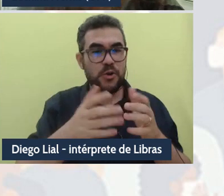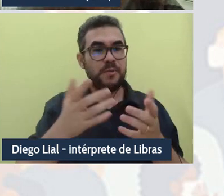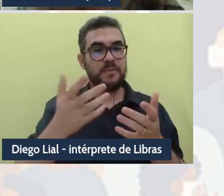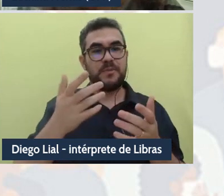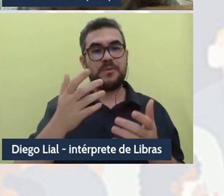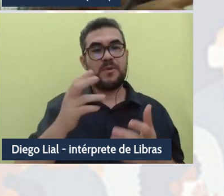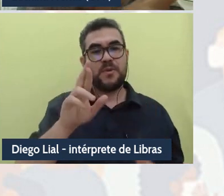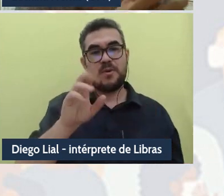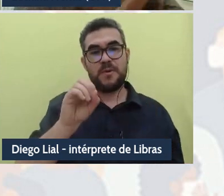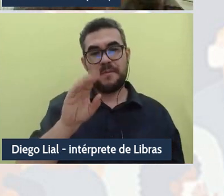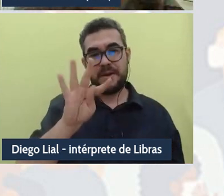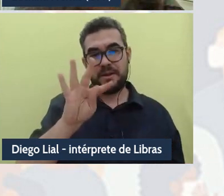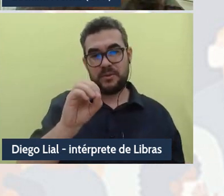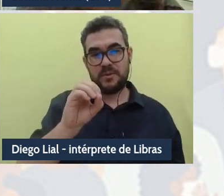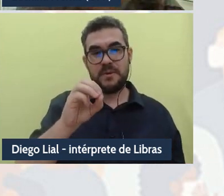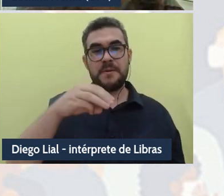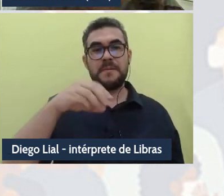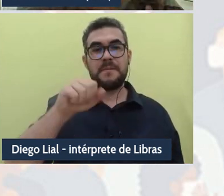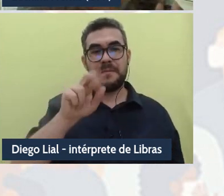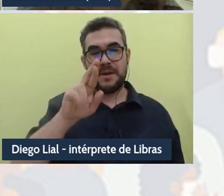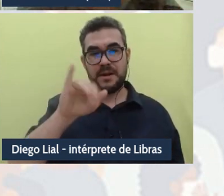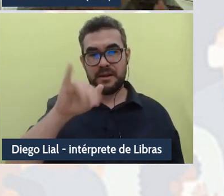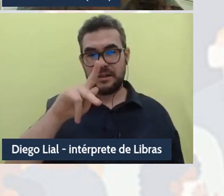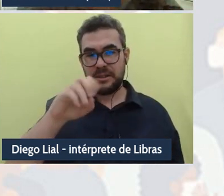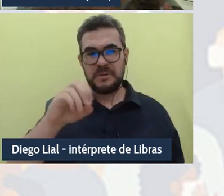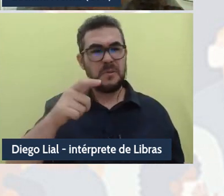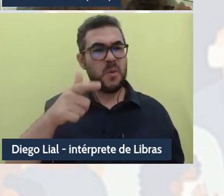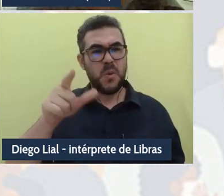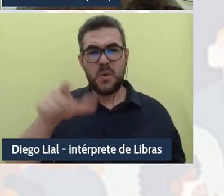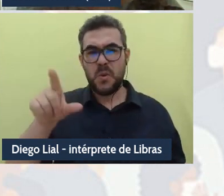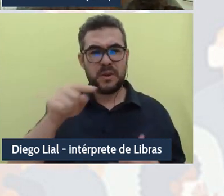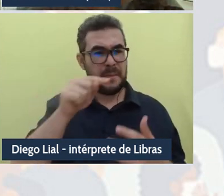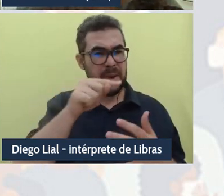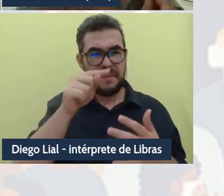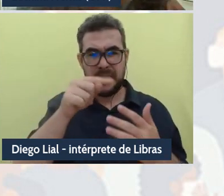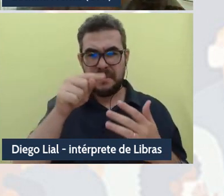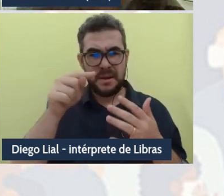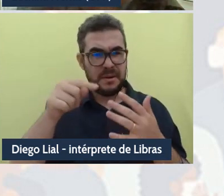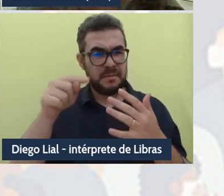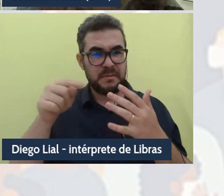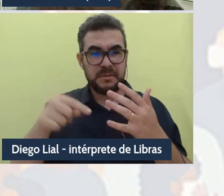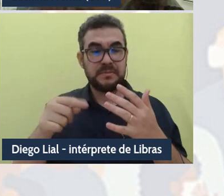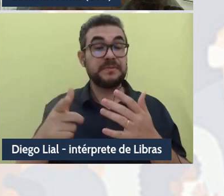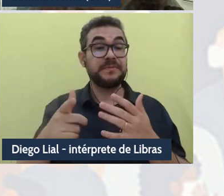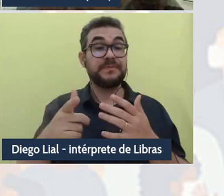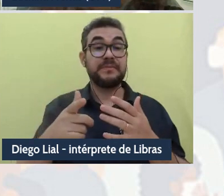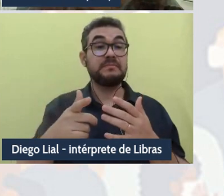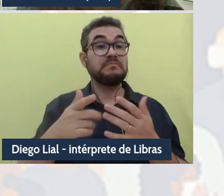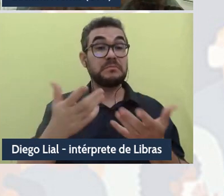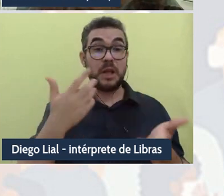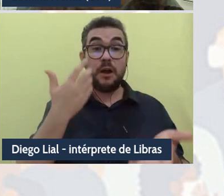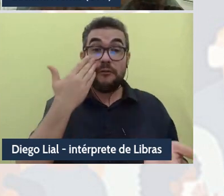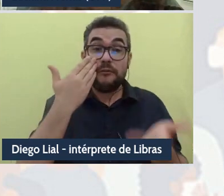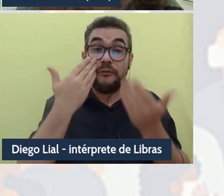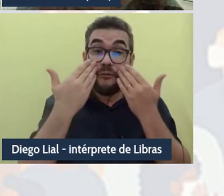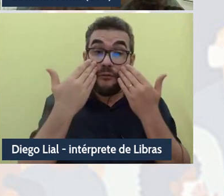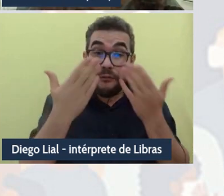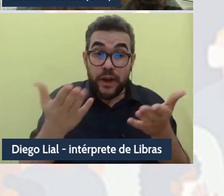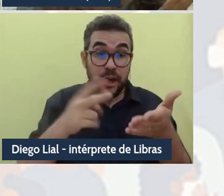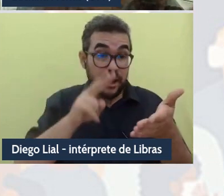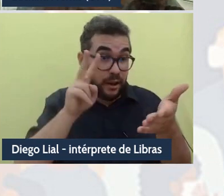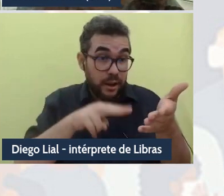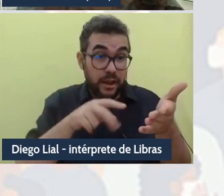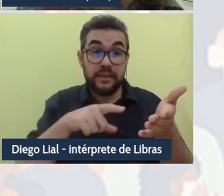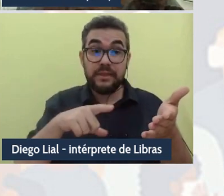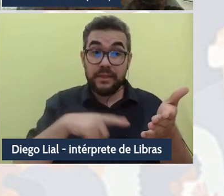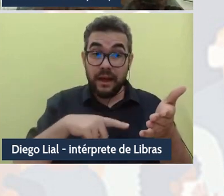outras. Todas essas fundações são citadas explicitamente nos documentos brasileiros recentes, né?